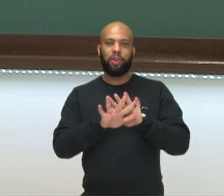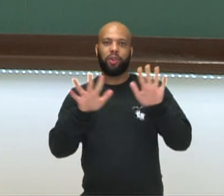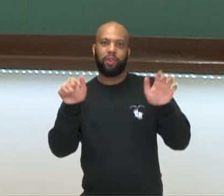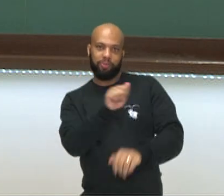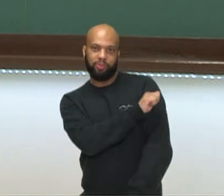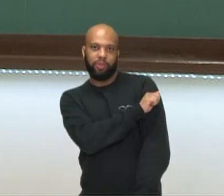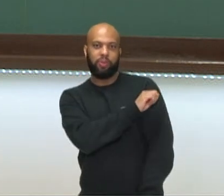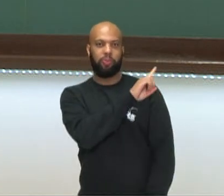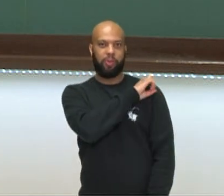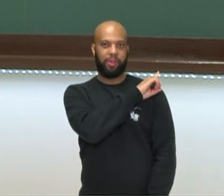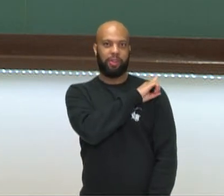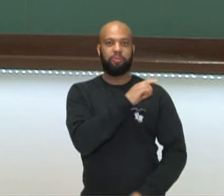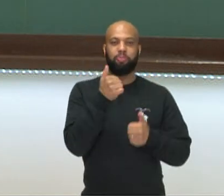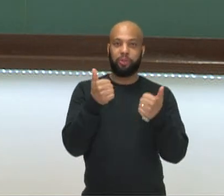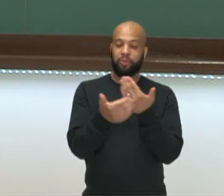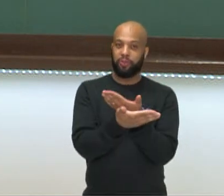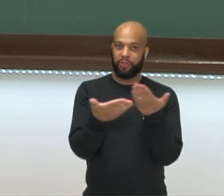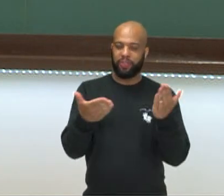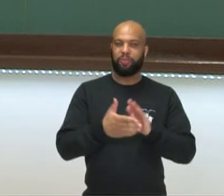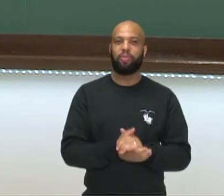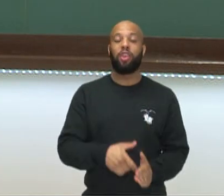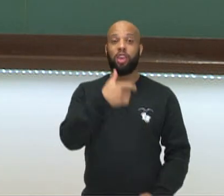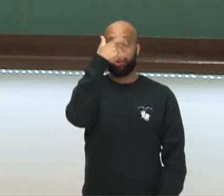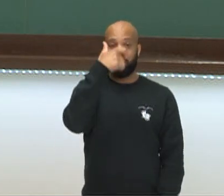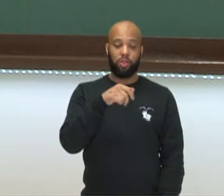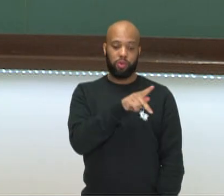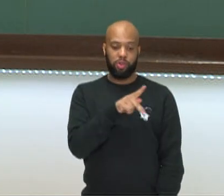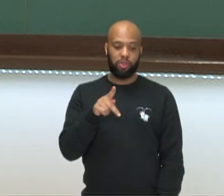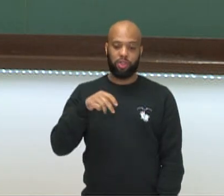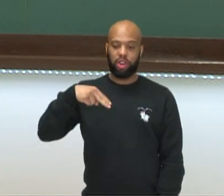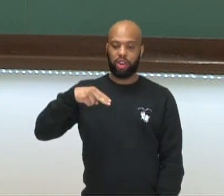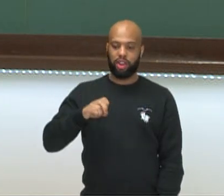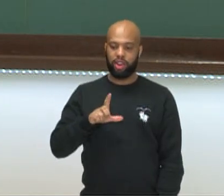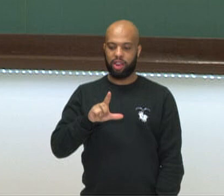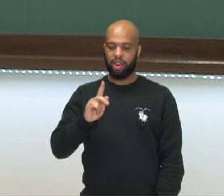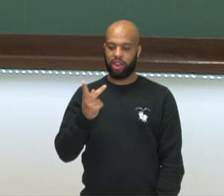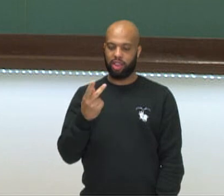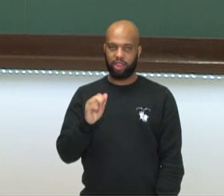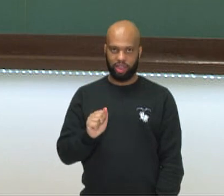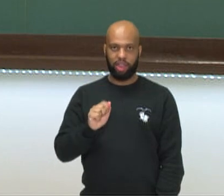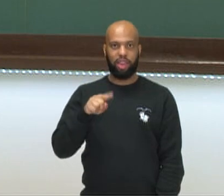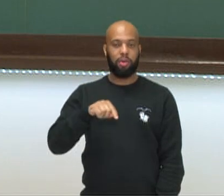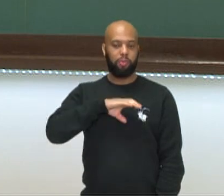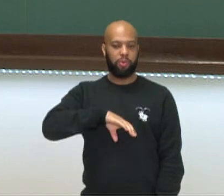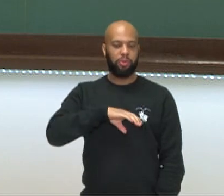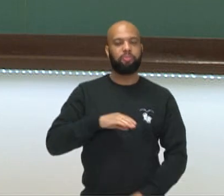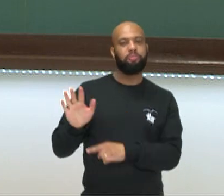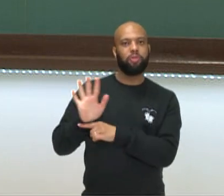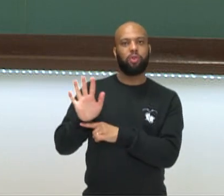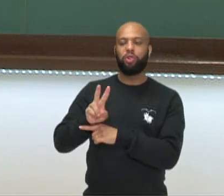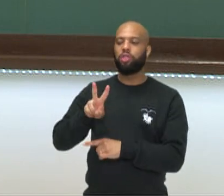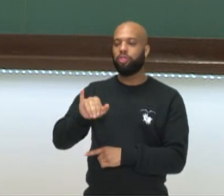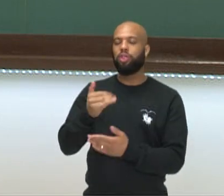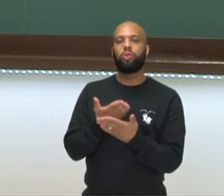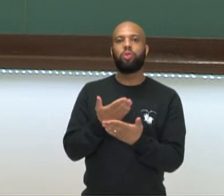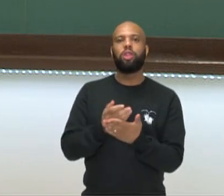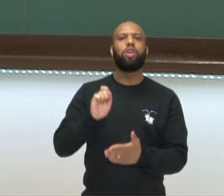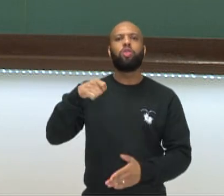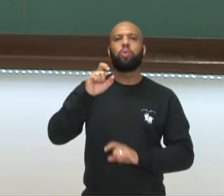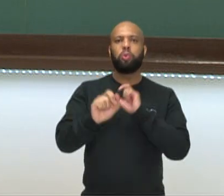Olá, estudantes da primeira série, tudo bem com vocês? Eu sou a professora Nelinha, de Língua Portuguesa. Neste vídeo, nós vamos falar